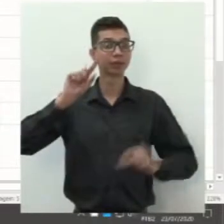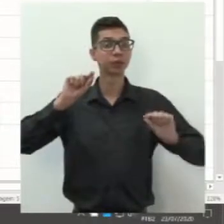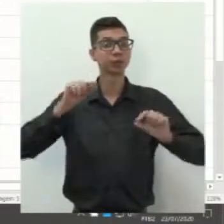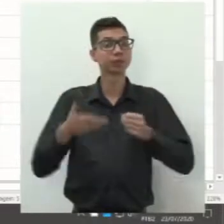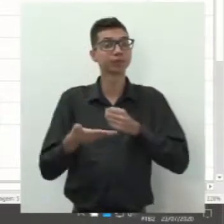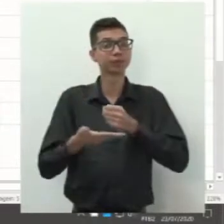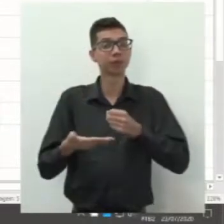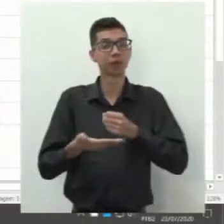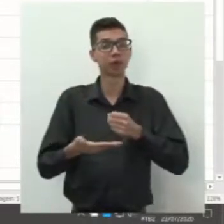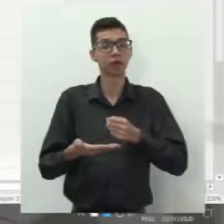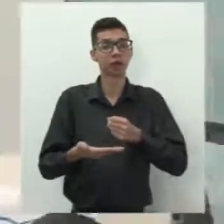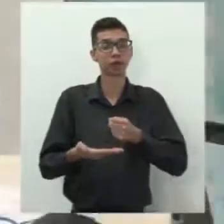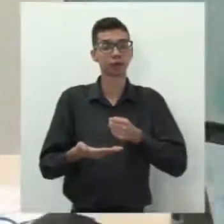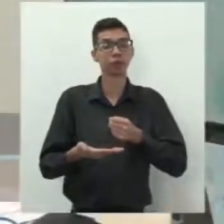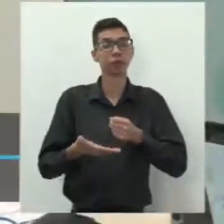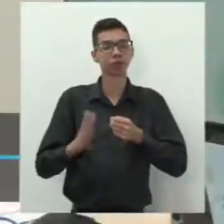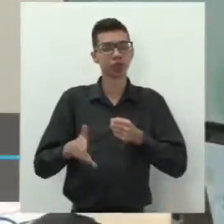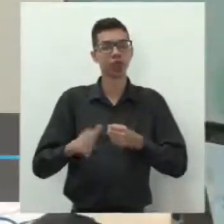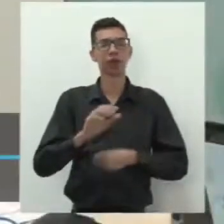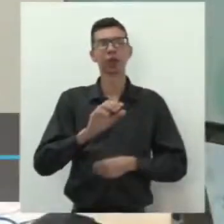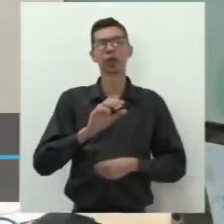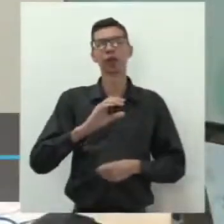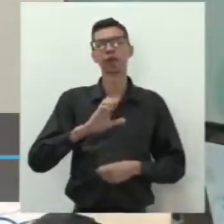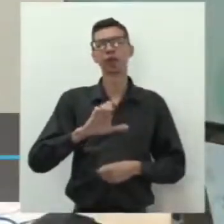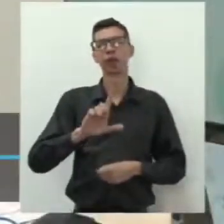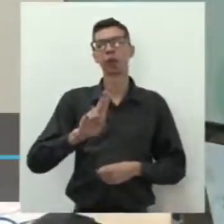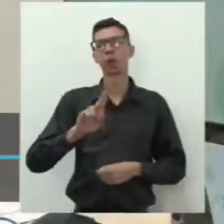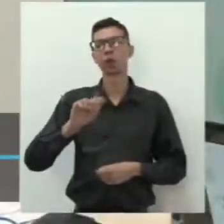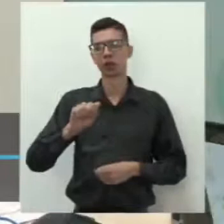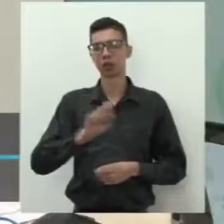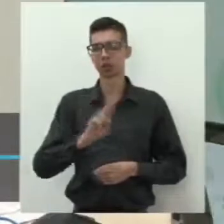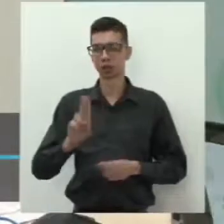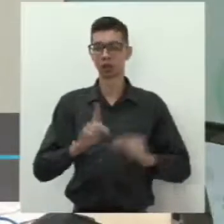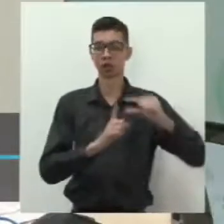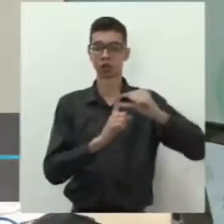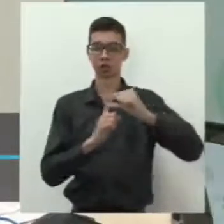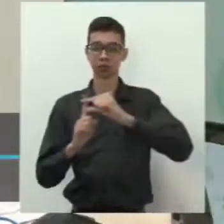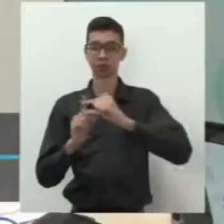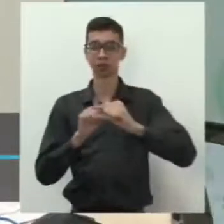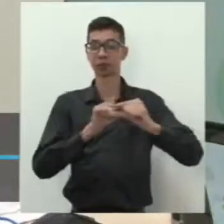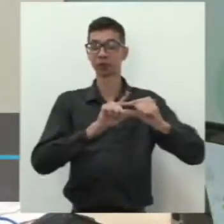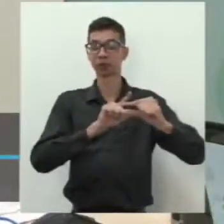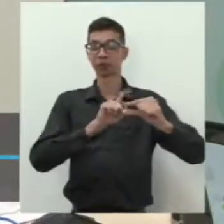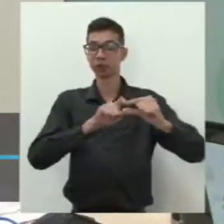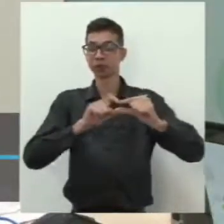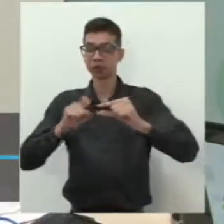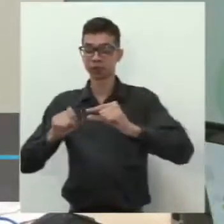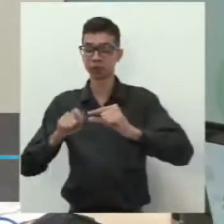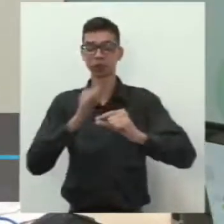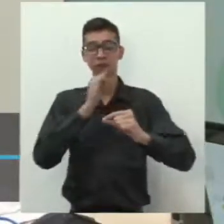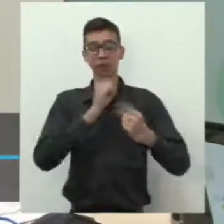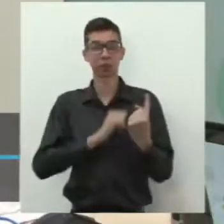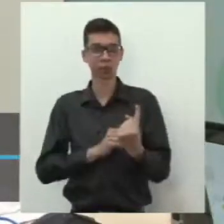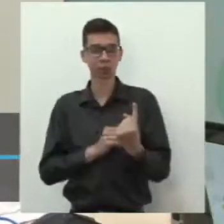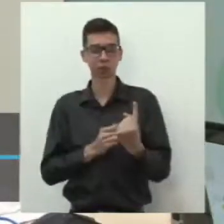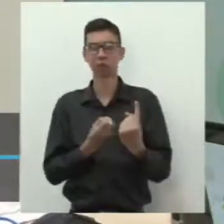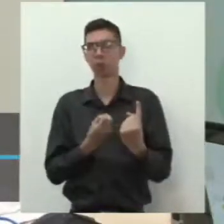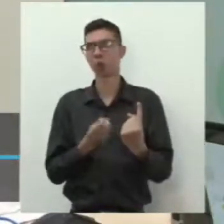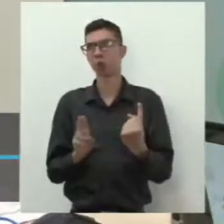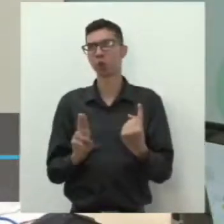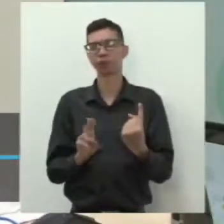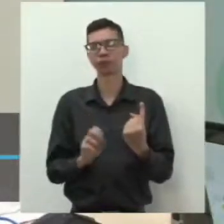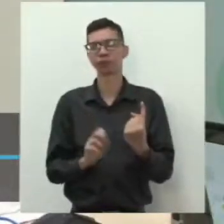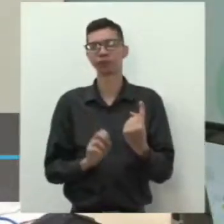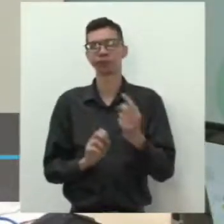selecionou célula. Selecionou célula, seja uma, seja 5, seja 1000, se você aplica uma